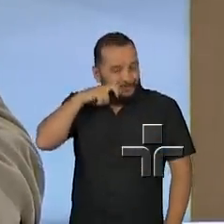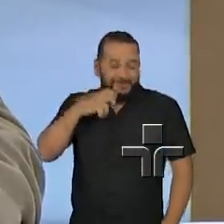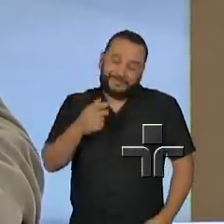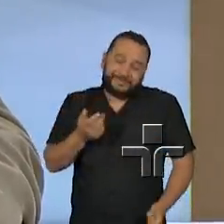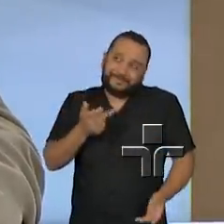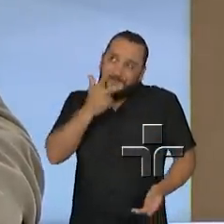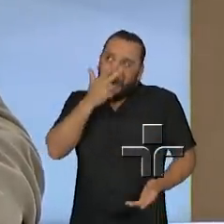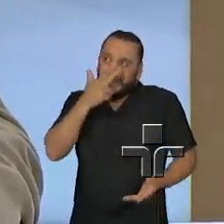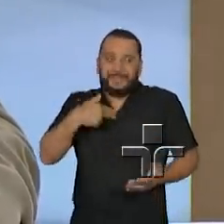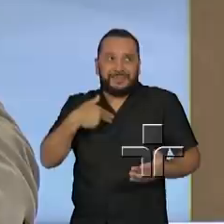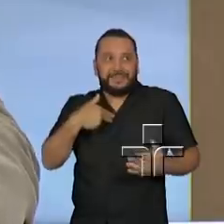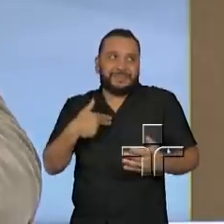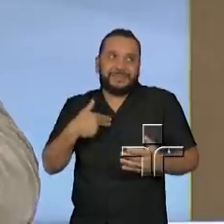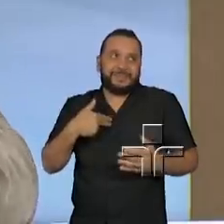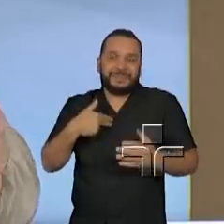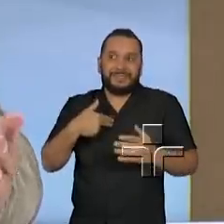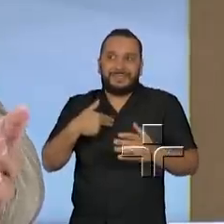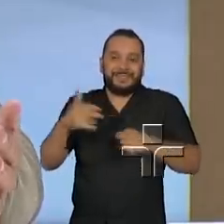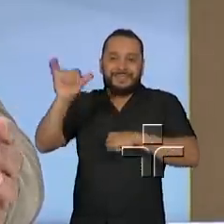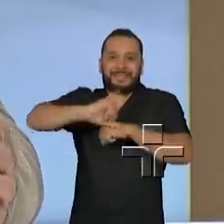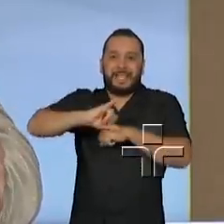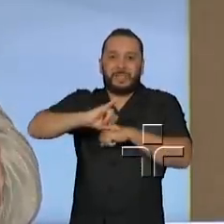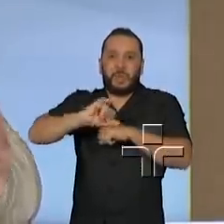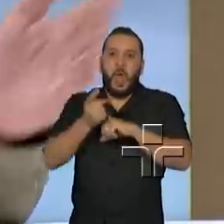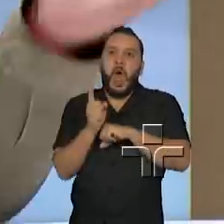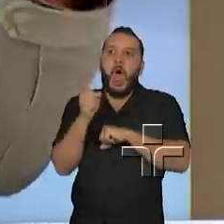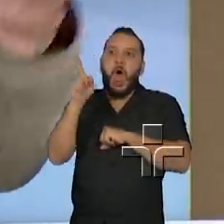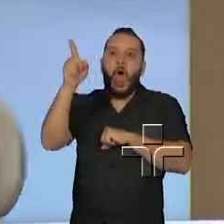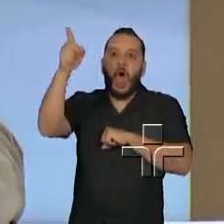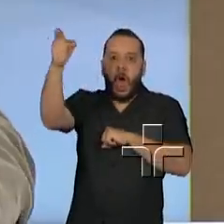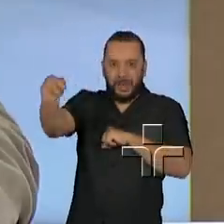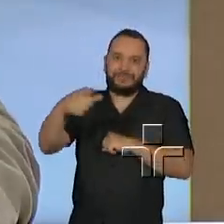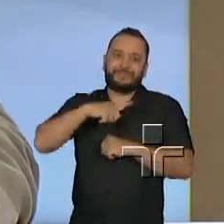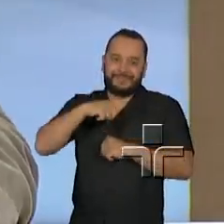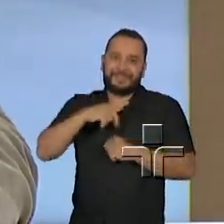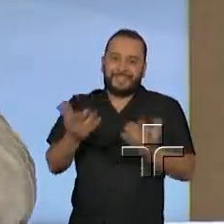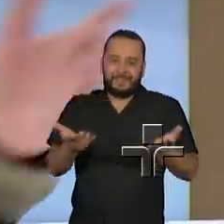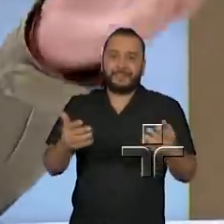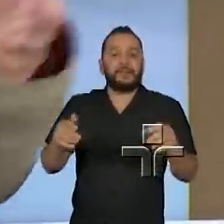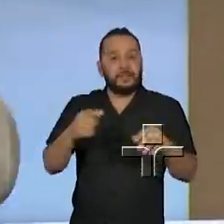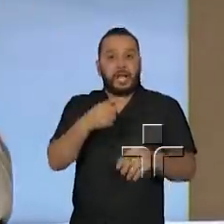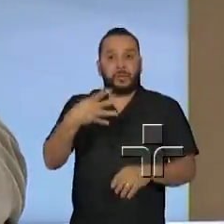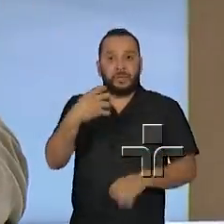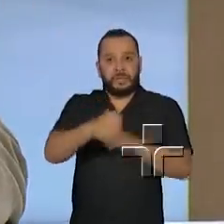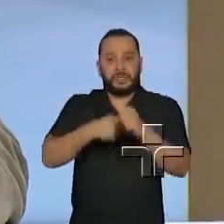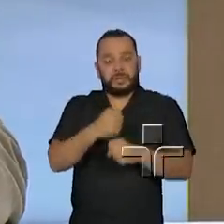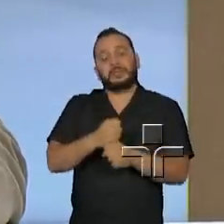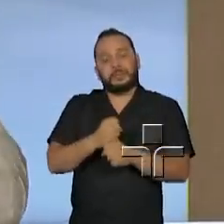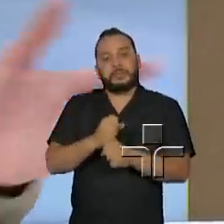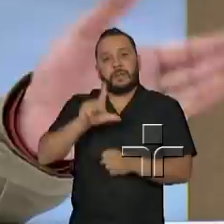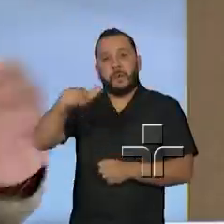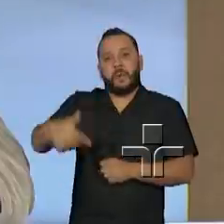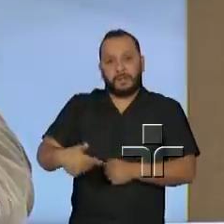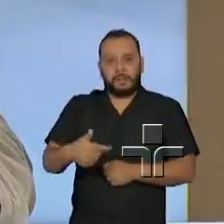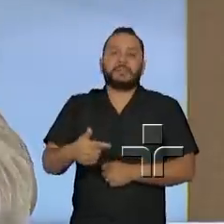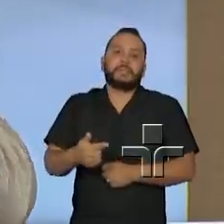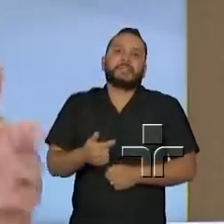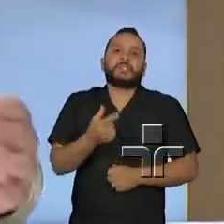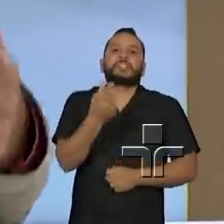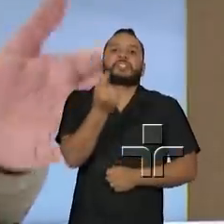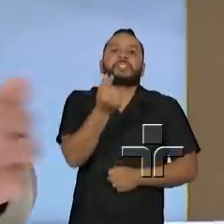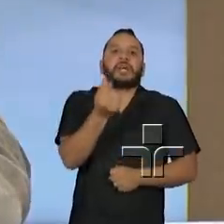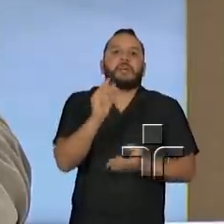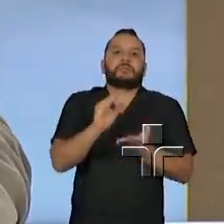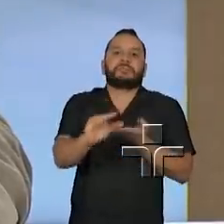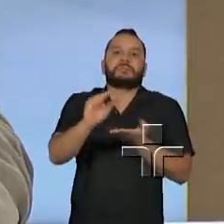centros científicos brasileiros. 14 anos depois, o nível de recursos para ciência, recursos federais para a ciência, vem baixando de ano a